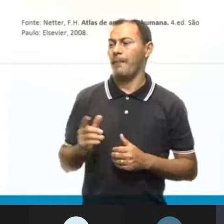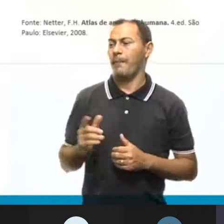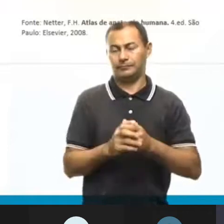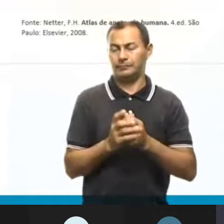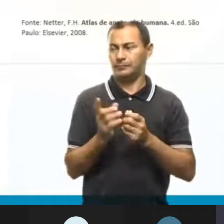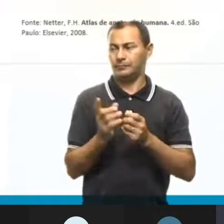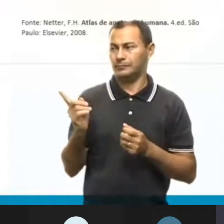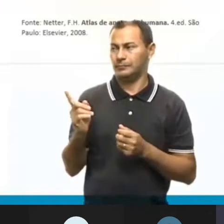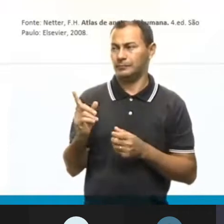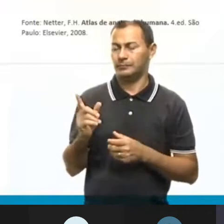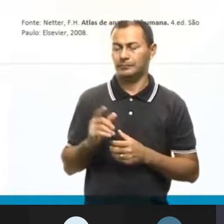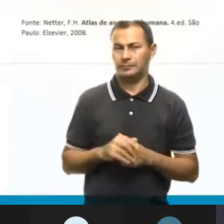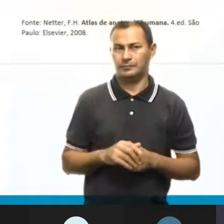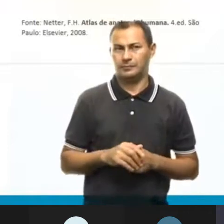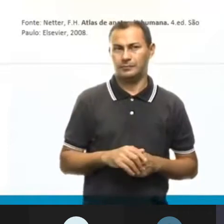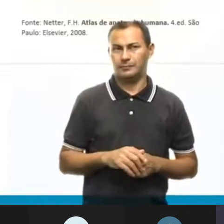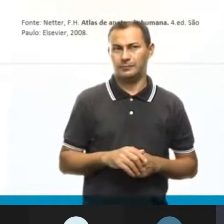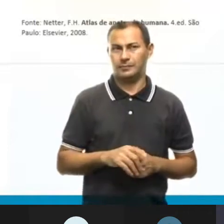aqui da